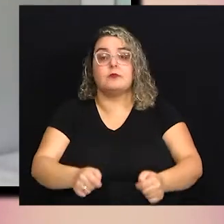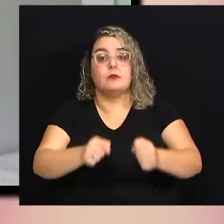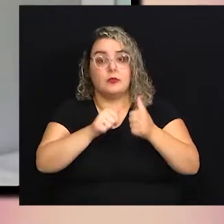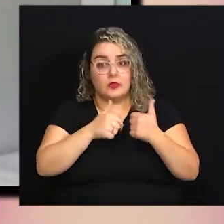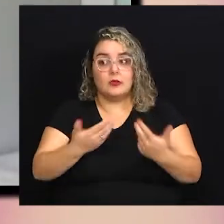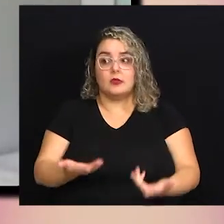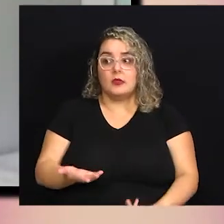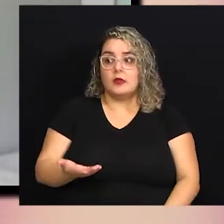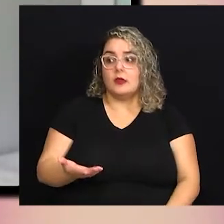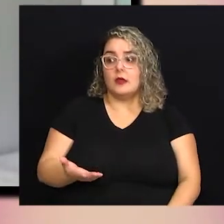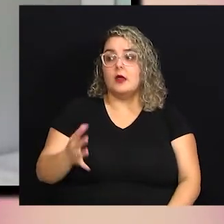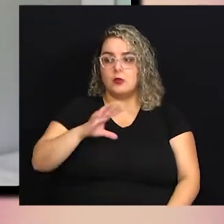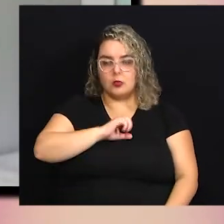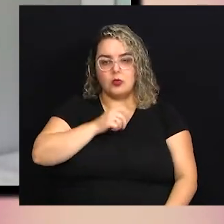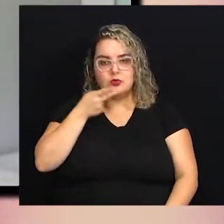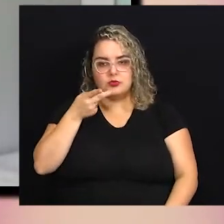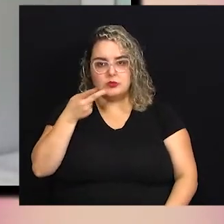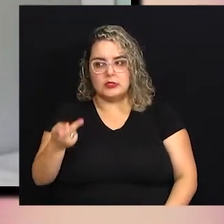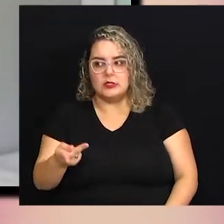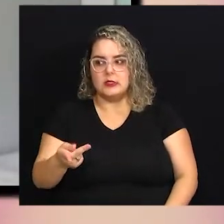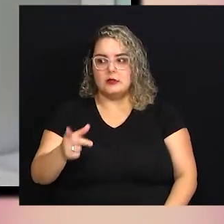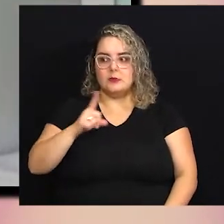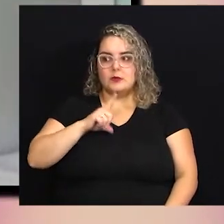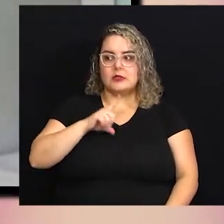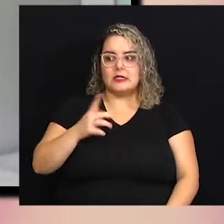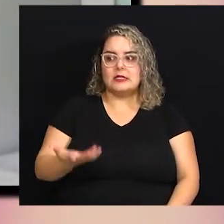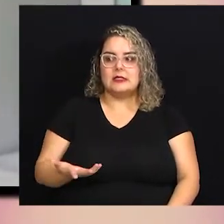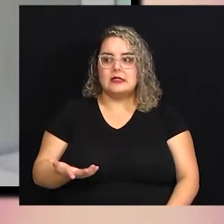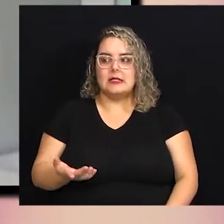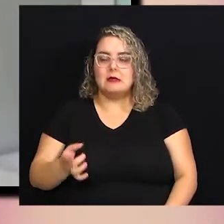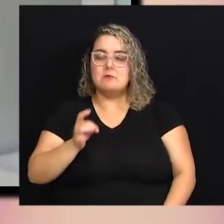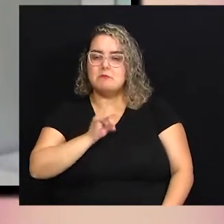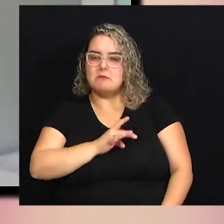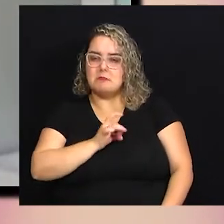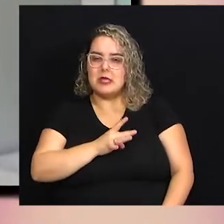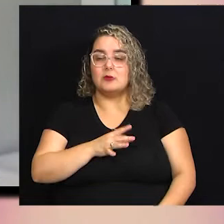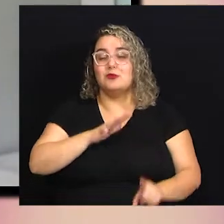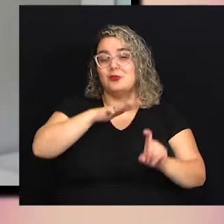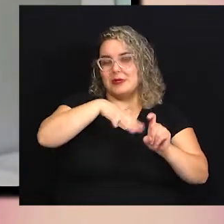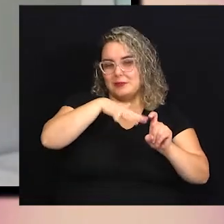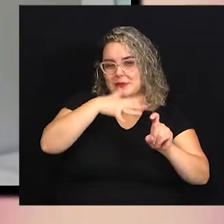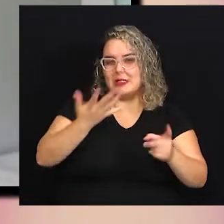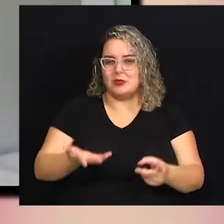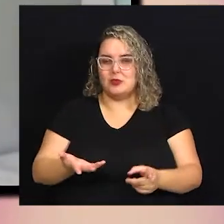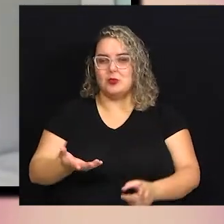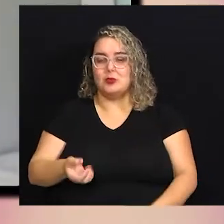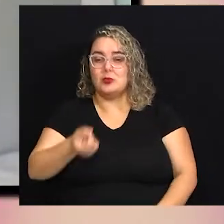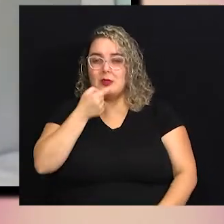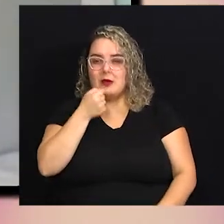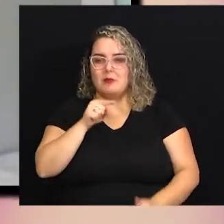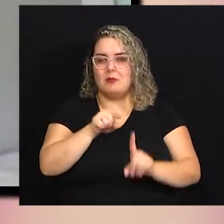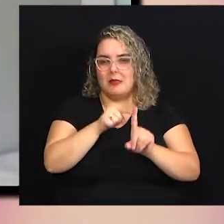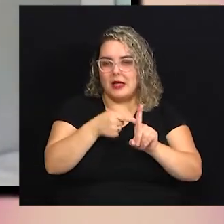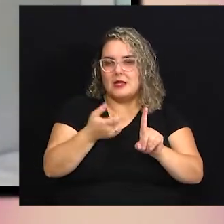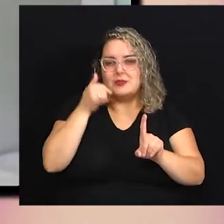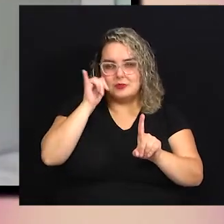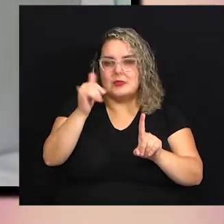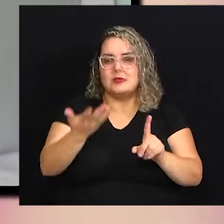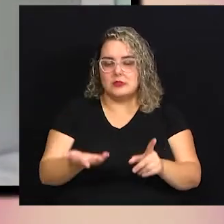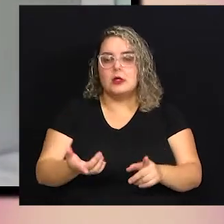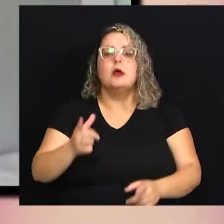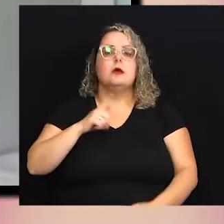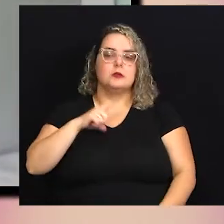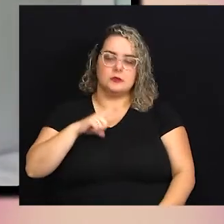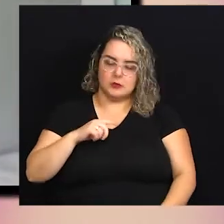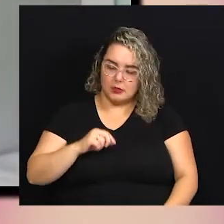vários benefícios. Você sabe, eu gosto de trazer isso porque a gente existe muito medo e mito com relação ao contraceptivo. O contraceptivo